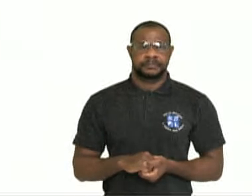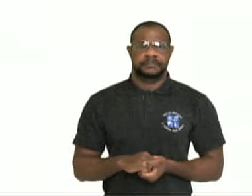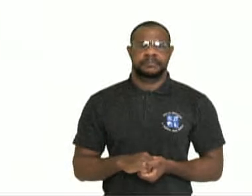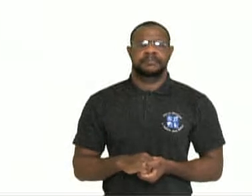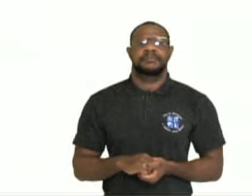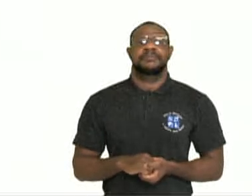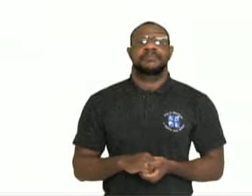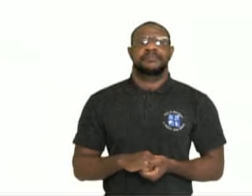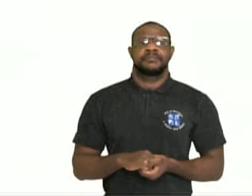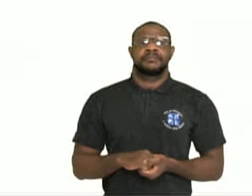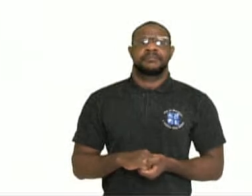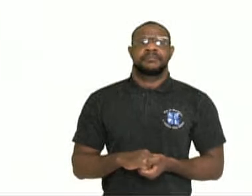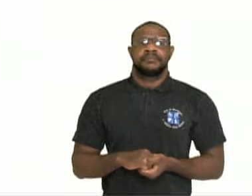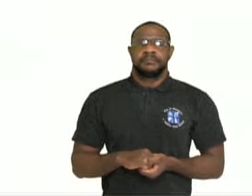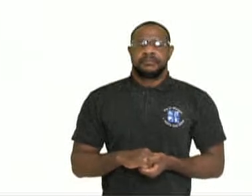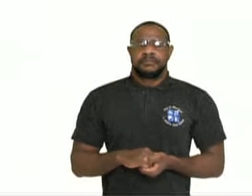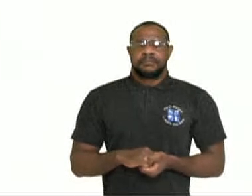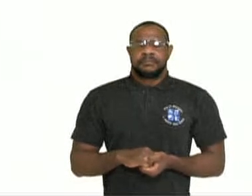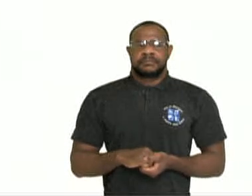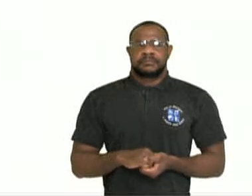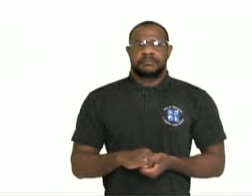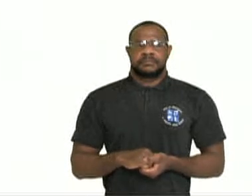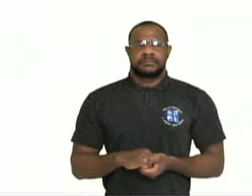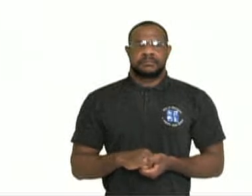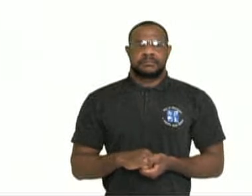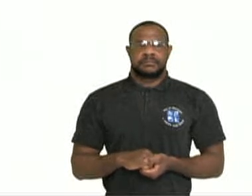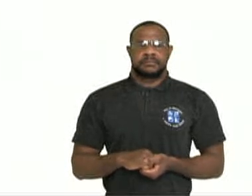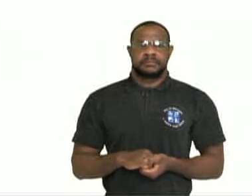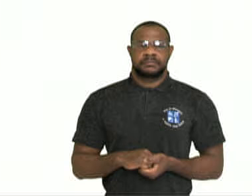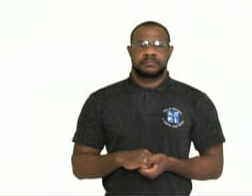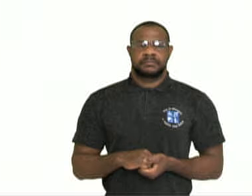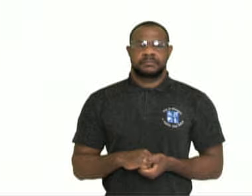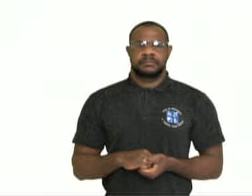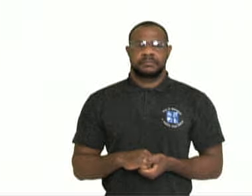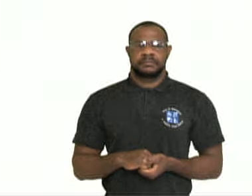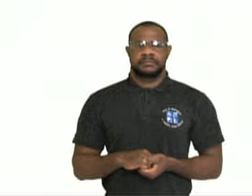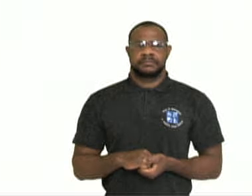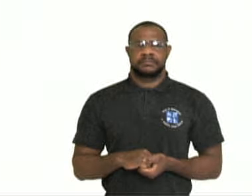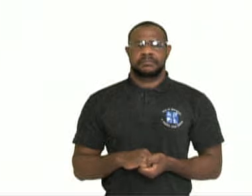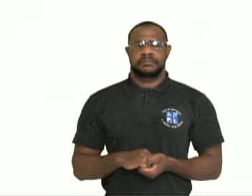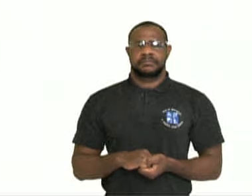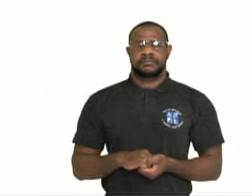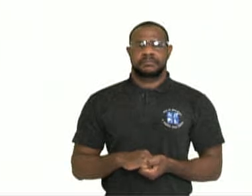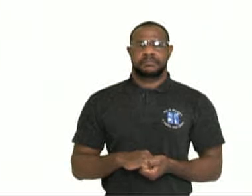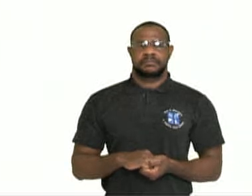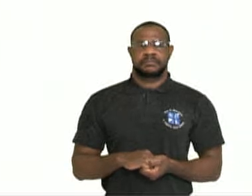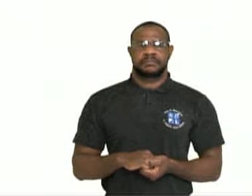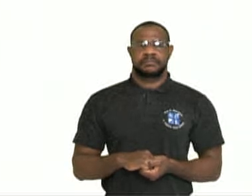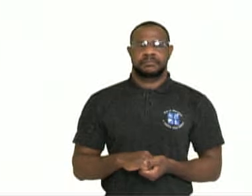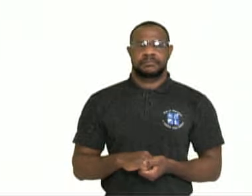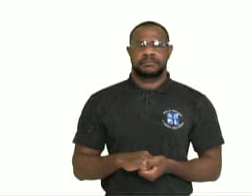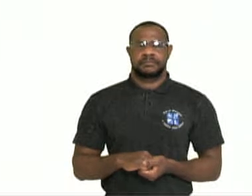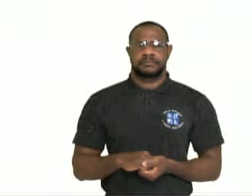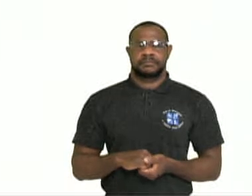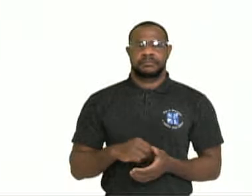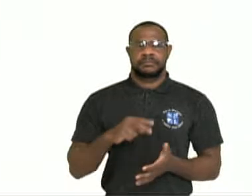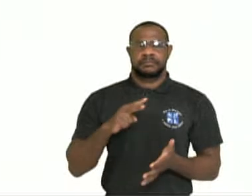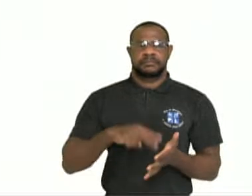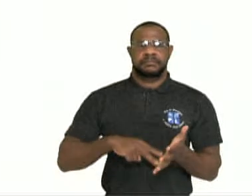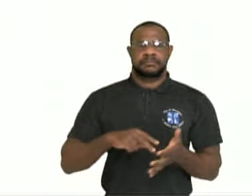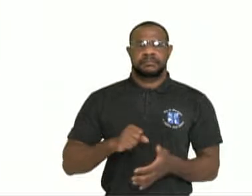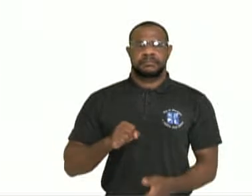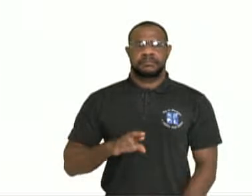deber ser. Deber ser, ele pensa, reflexiona,